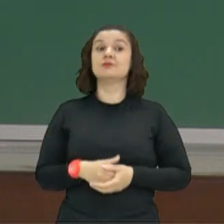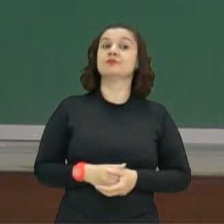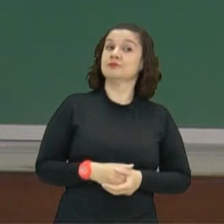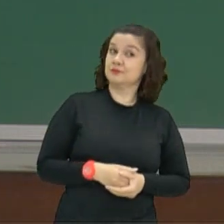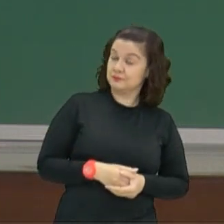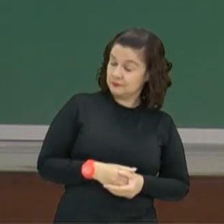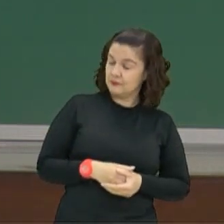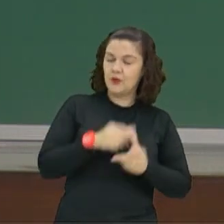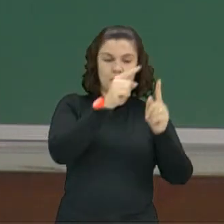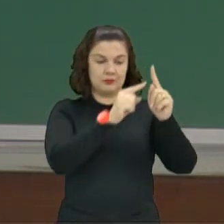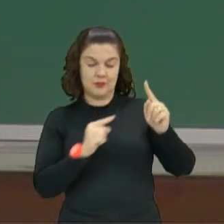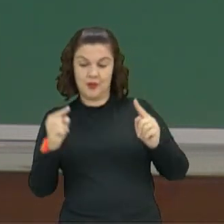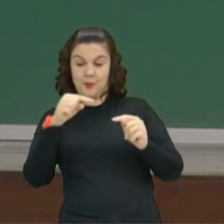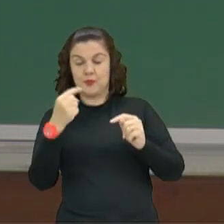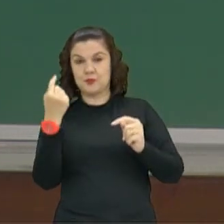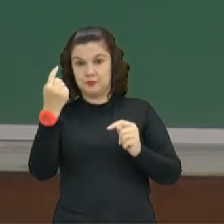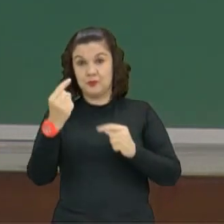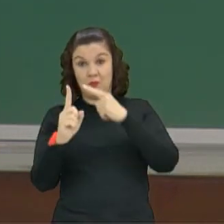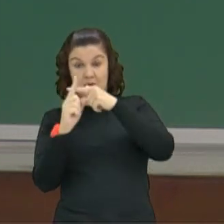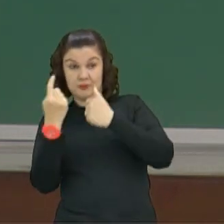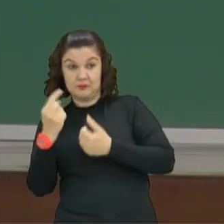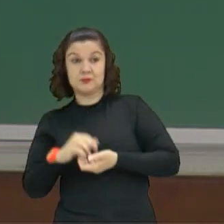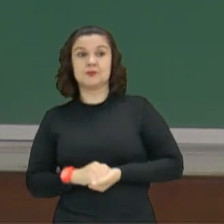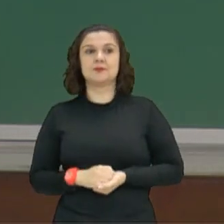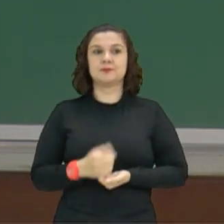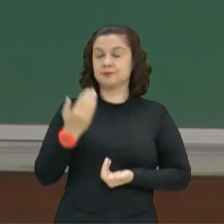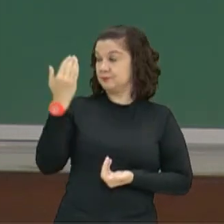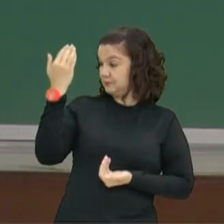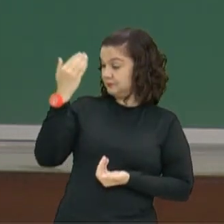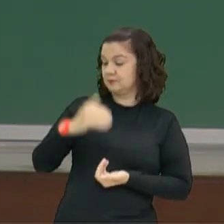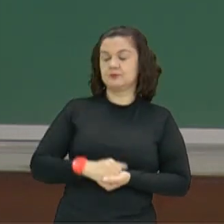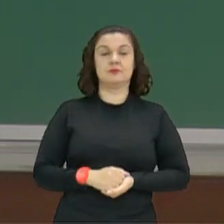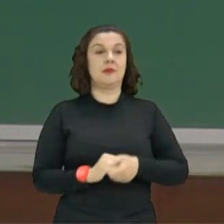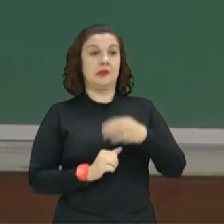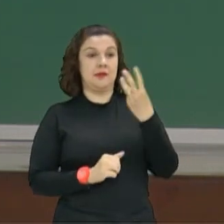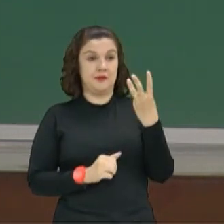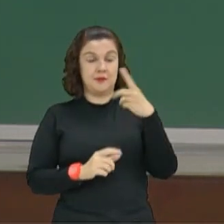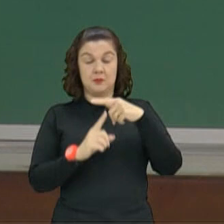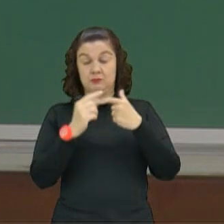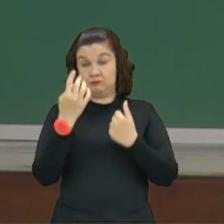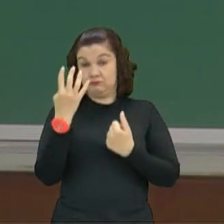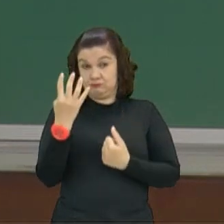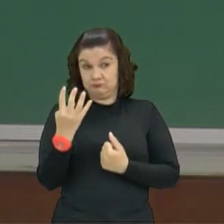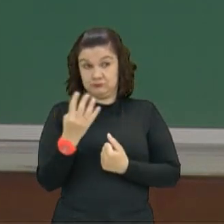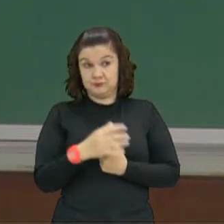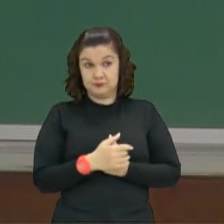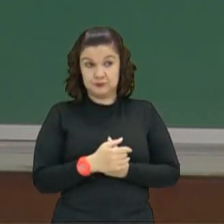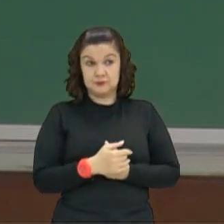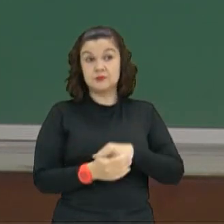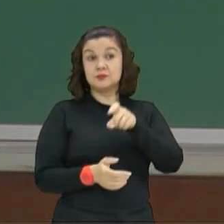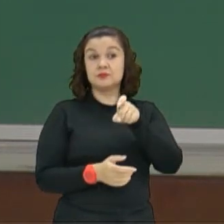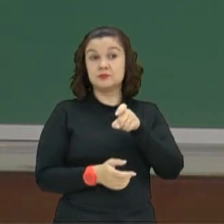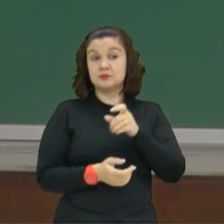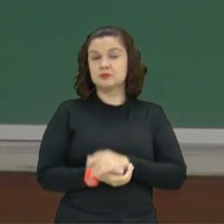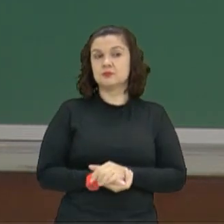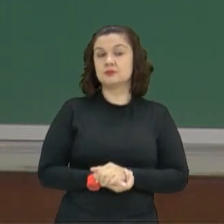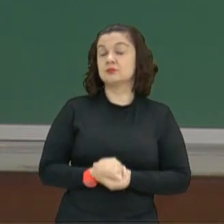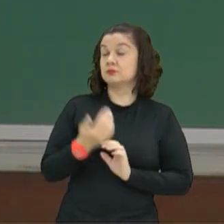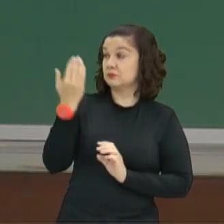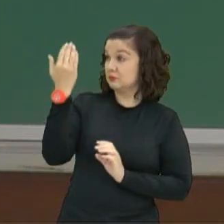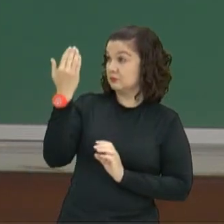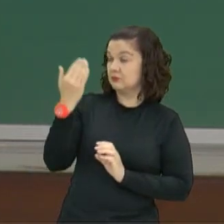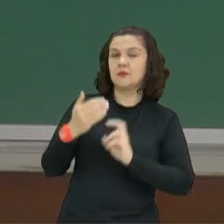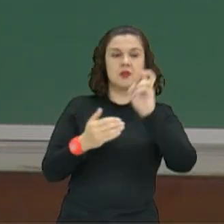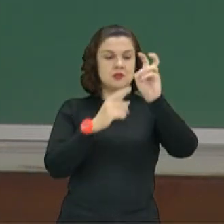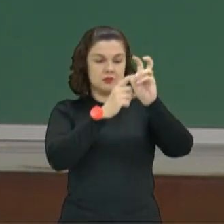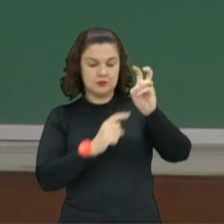tá? Passei o menos 1 para o outro lado, ficou mais 1. Tenho que 3 mais 1, 4. E eu quero saber o valor de x. Tenho que o 5